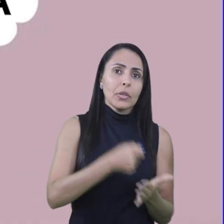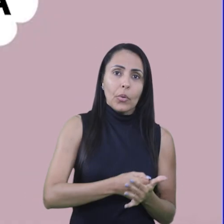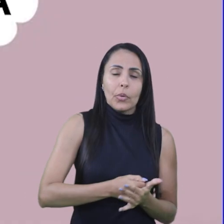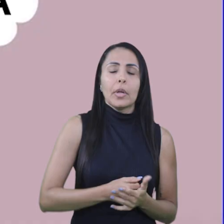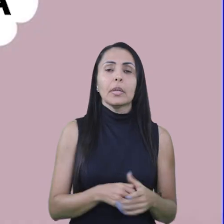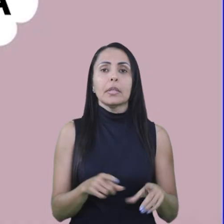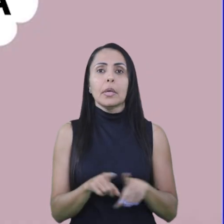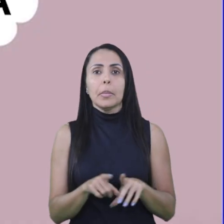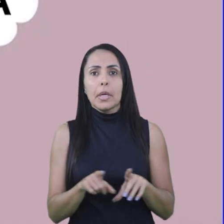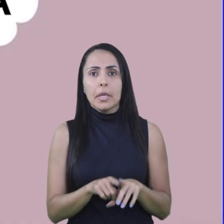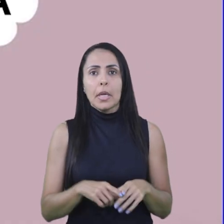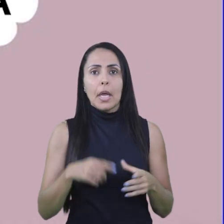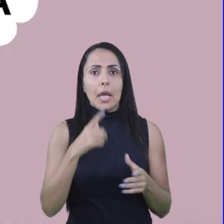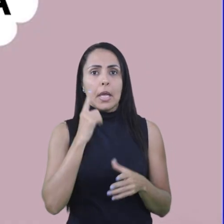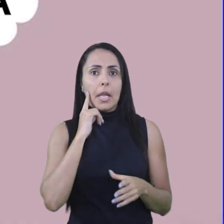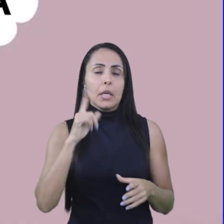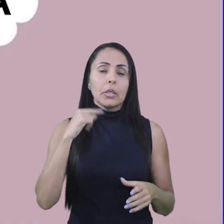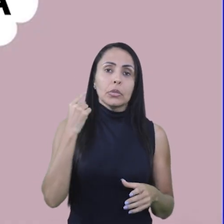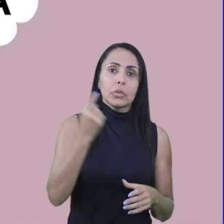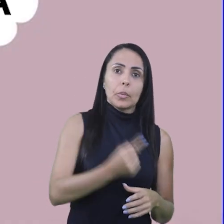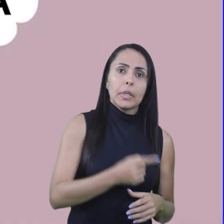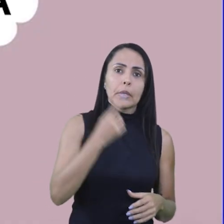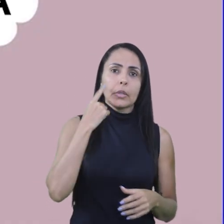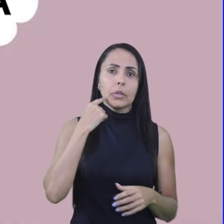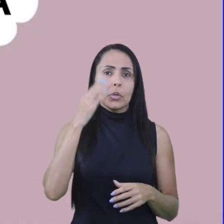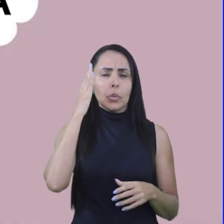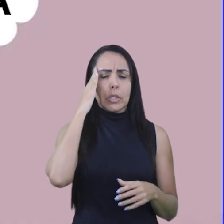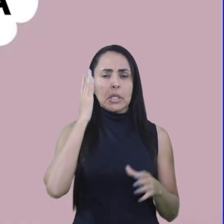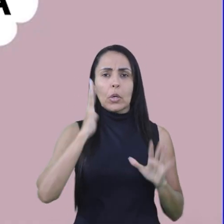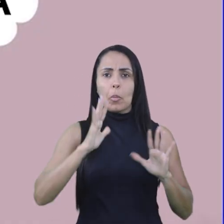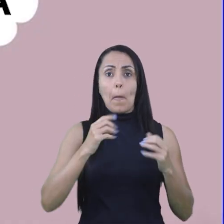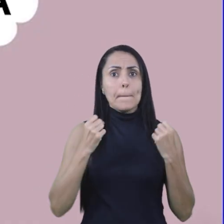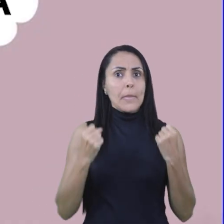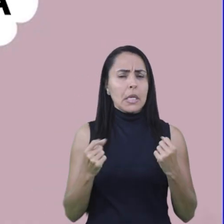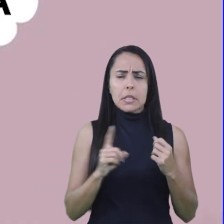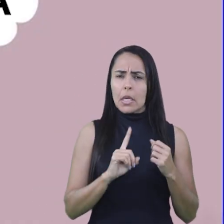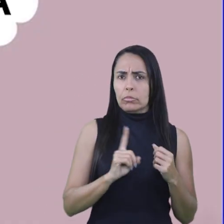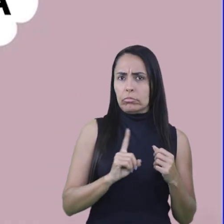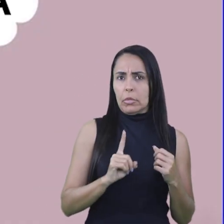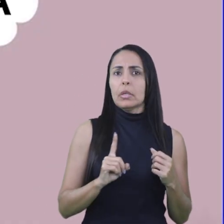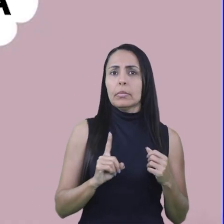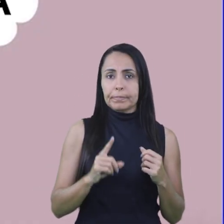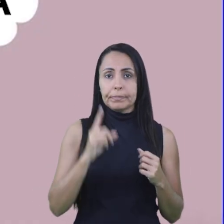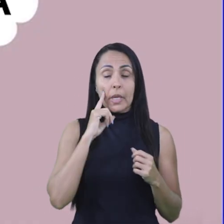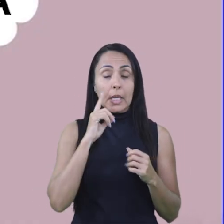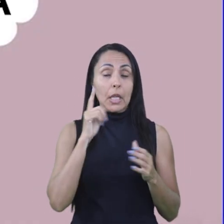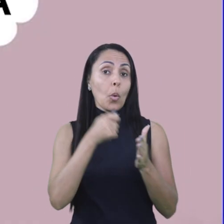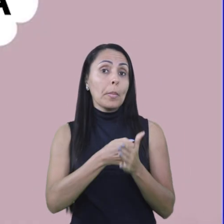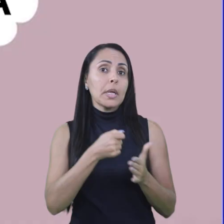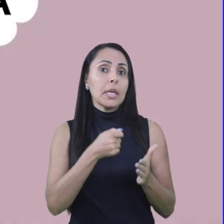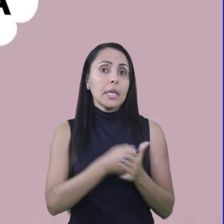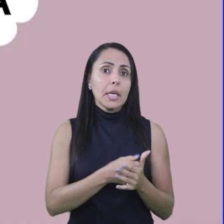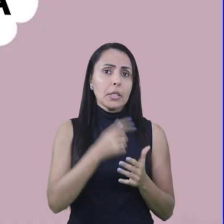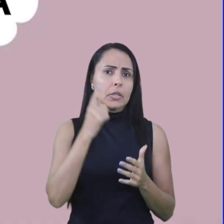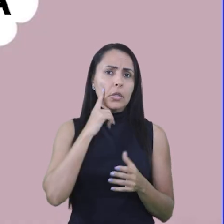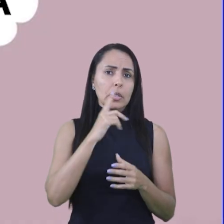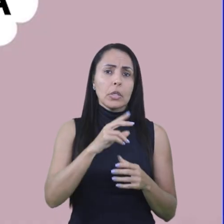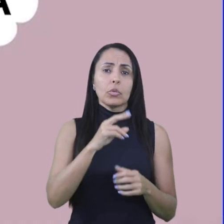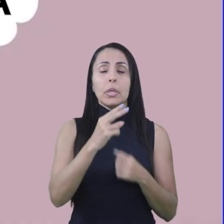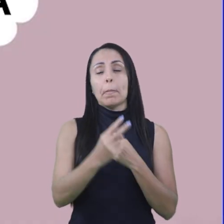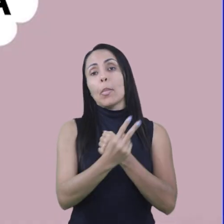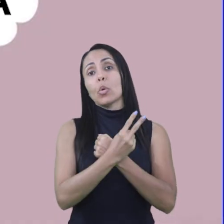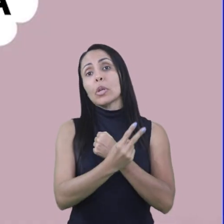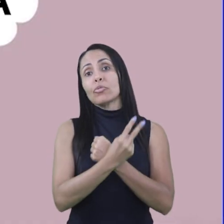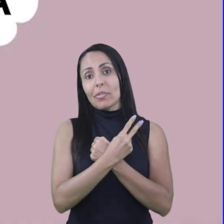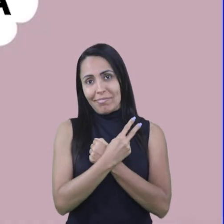E essa legislação, ela nos obriga, não entendam como algo pesado, não. Ela nos obriga no sentido de nos proteger,